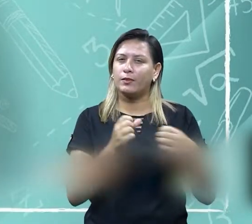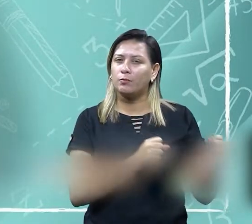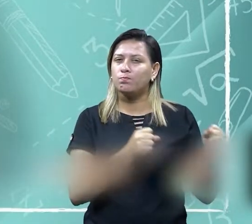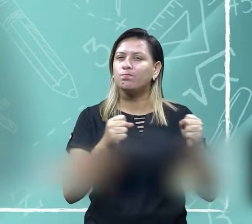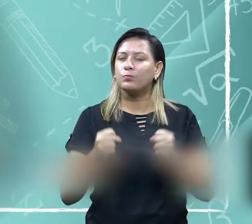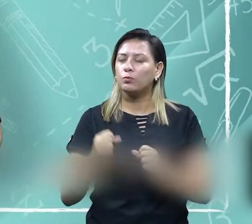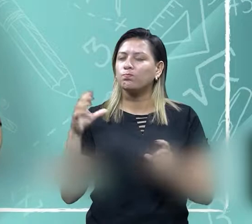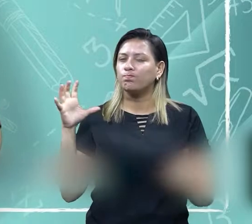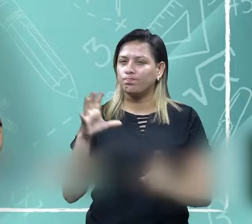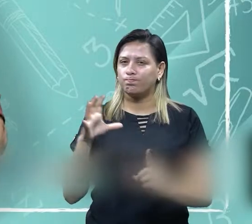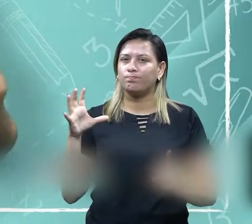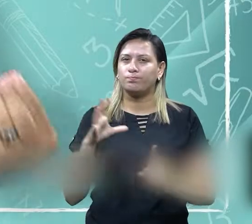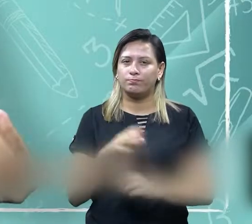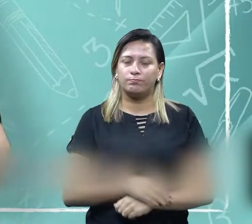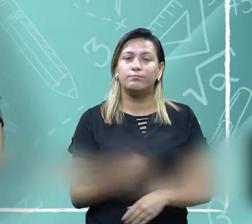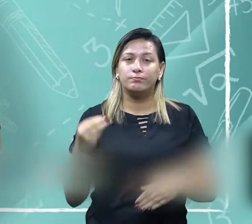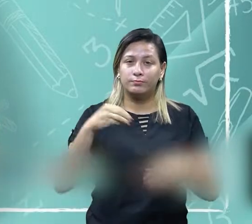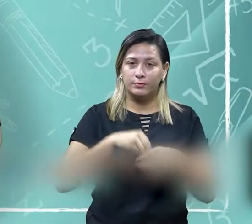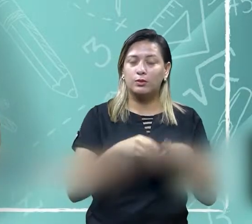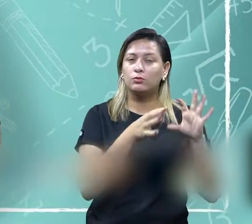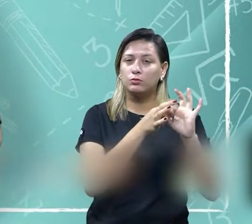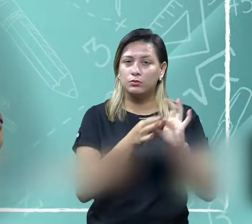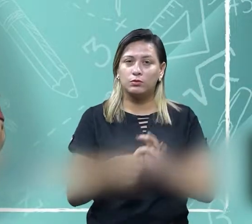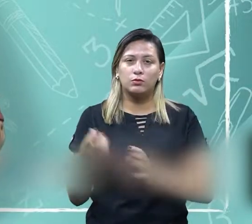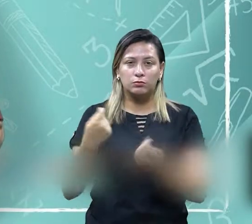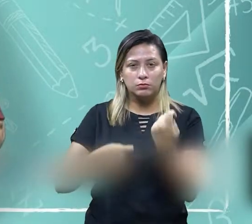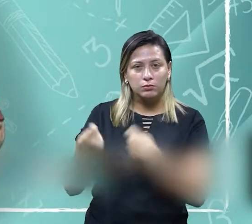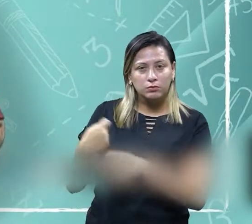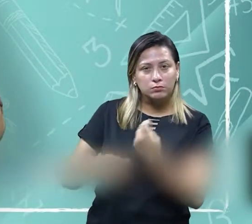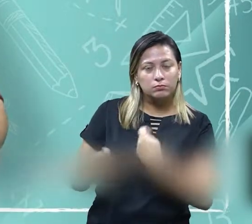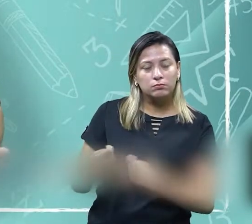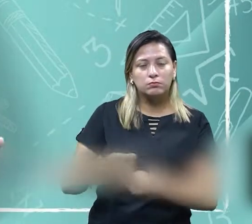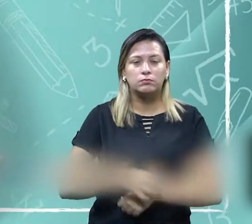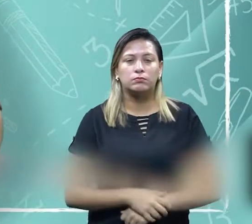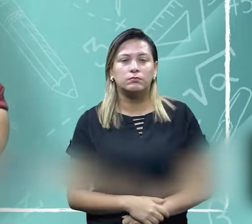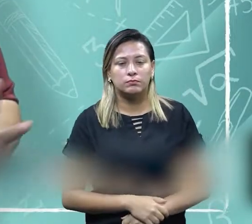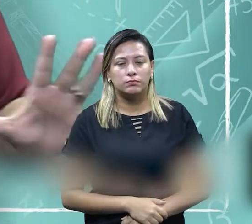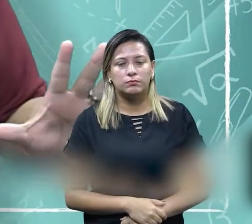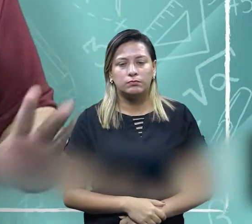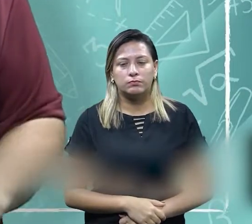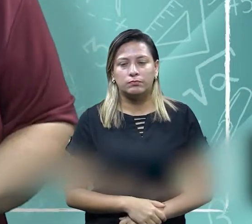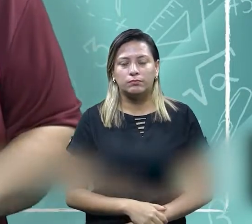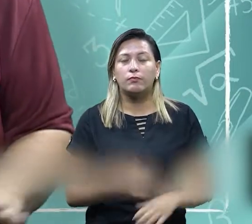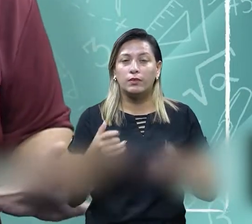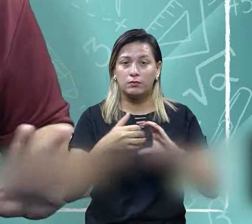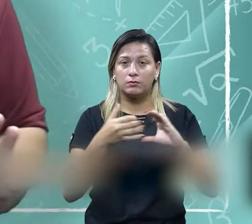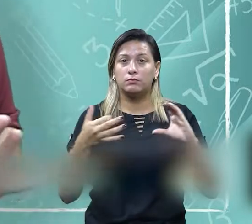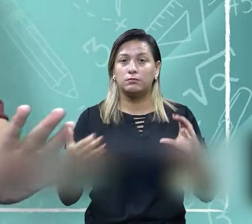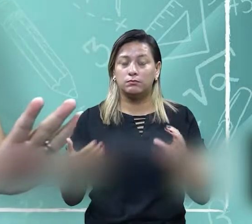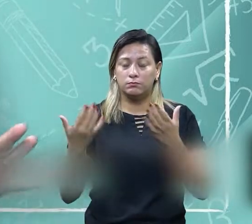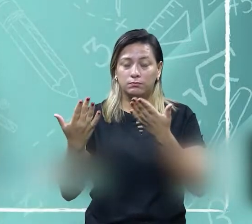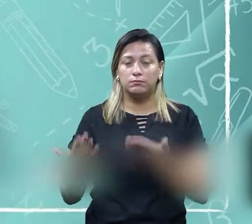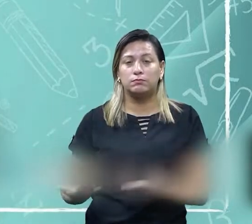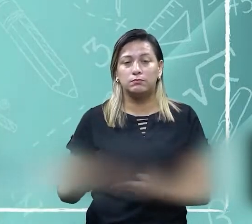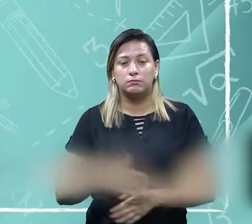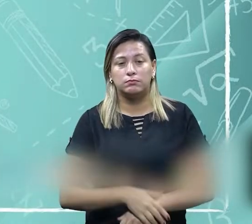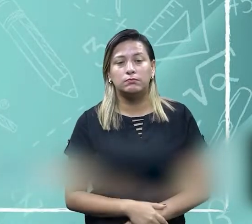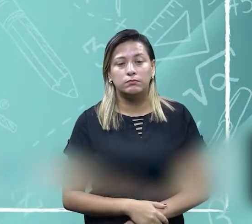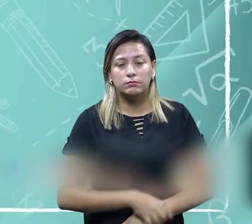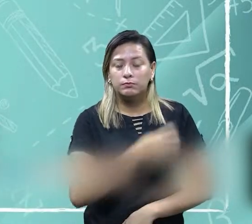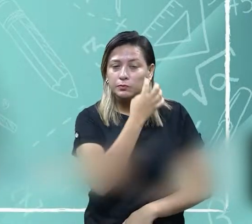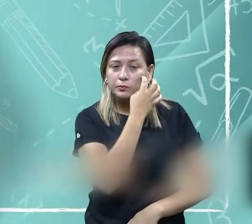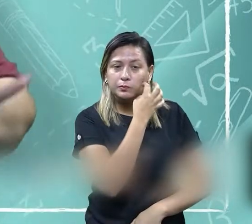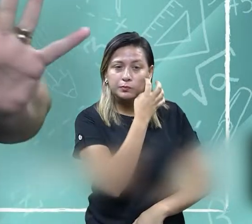de influência dentro do processo de negociação, tá bom? Essas são as características, por isso que eu coloquei